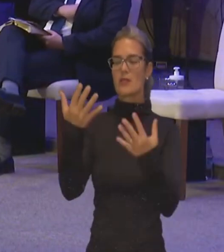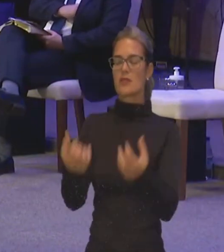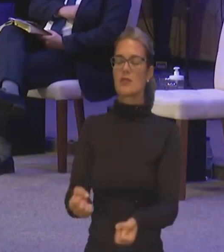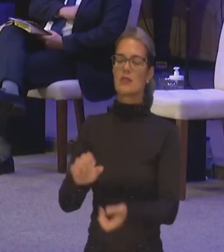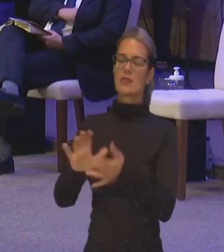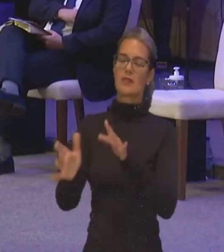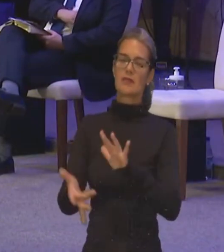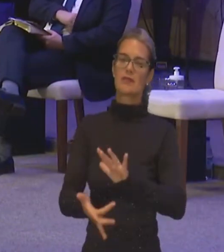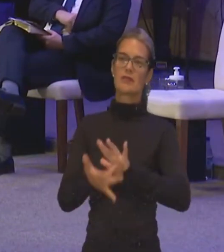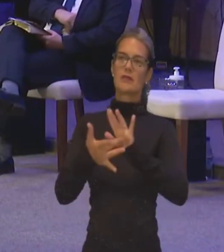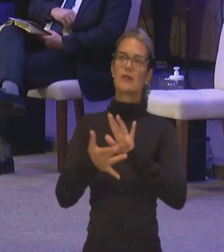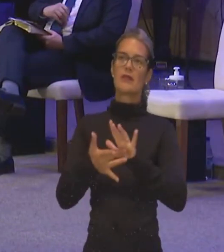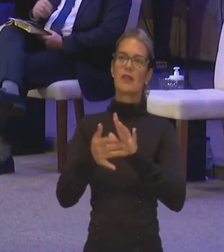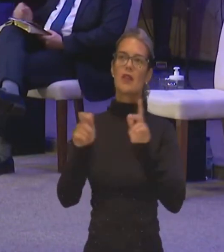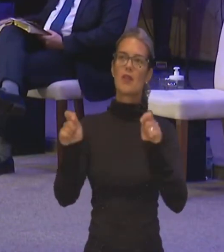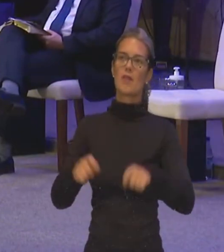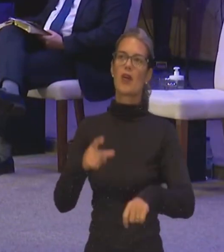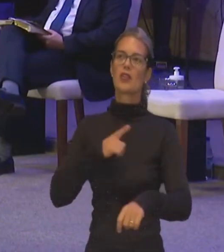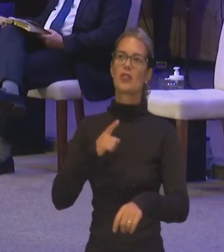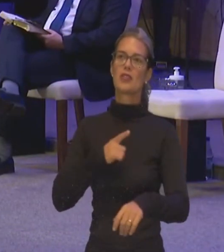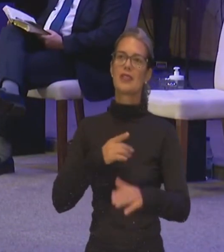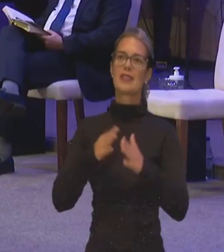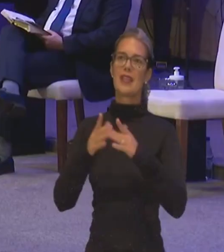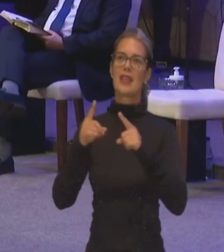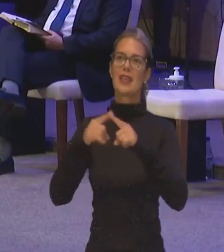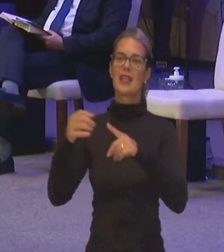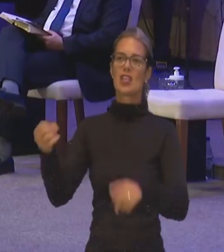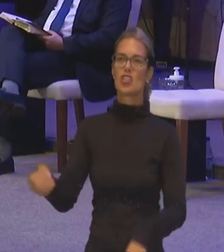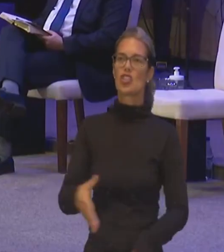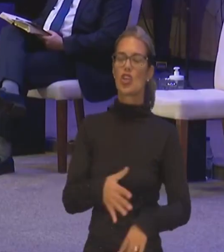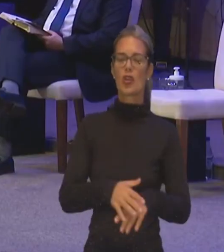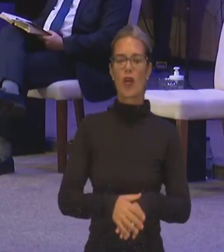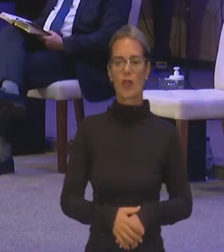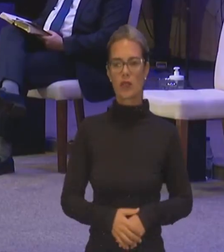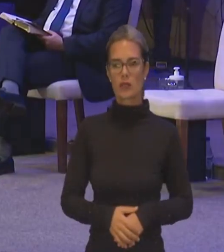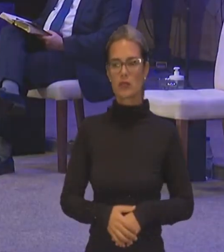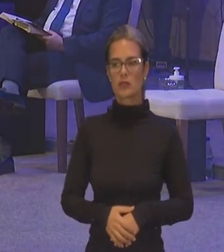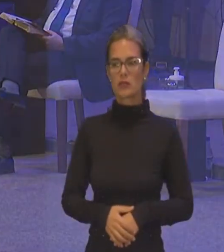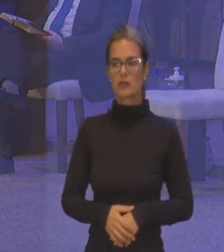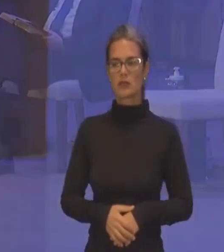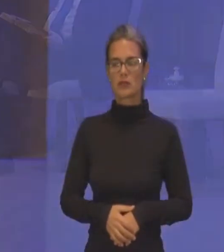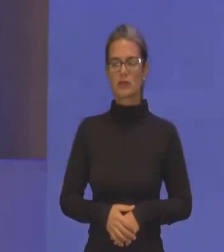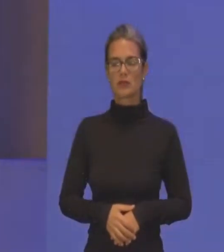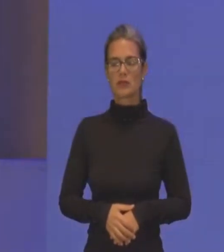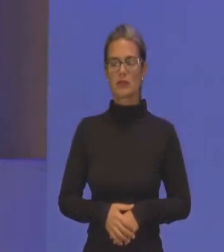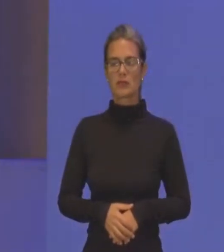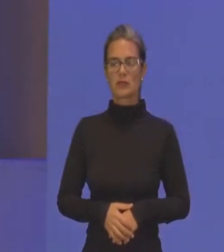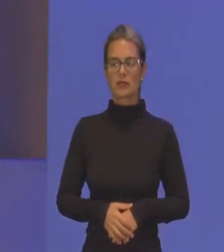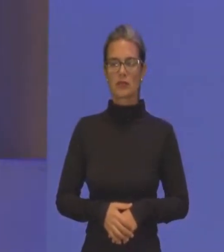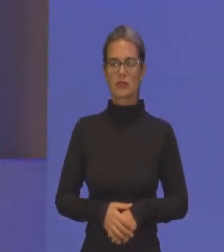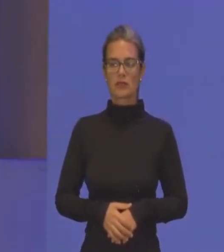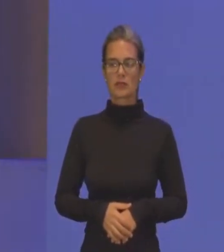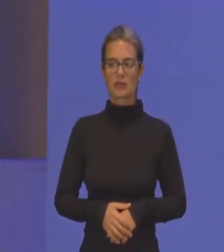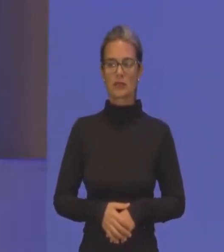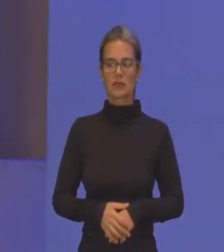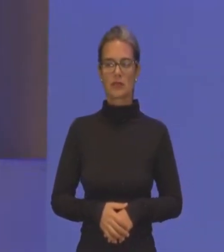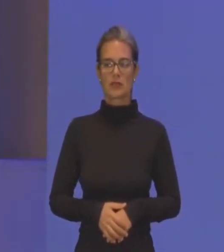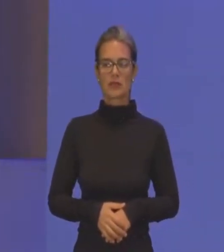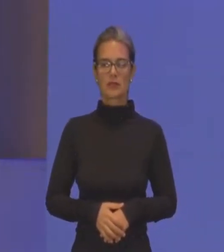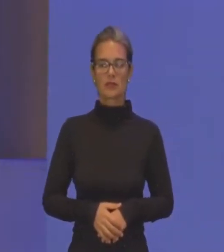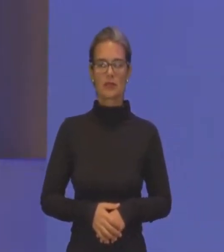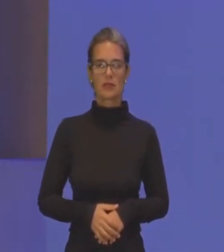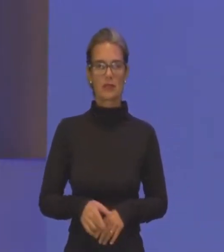se convertem em um dia. O que elas tinham em suas mãos? Elas tinham uma única